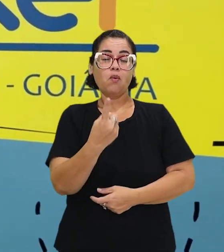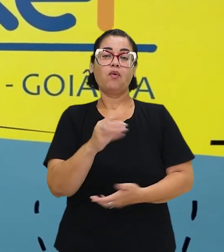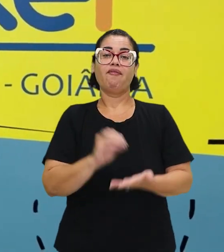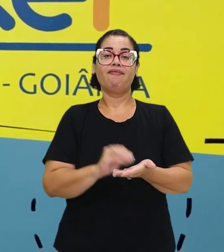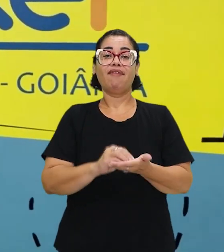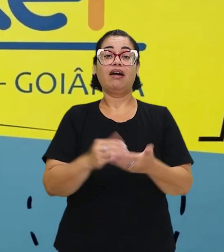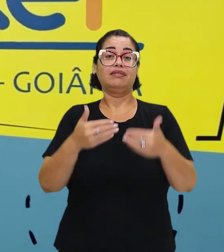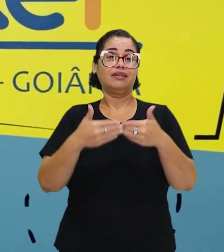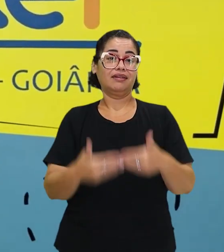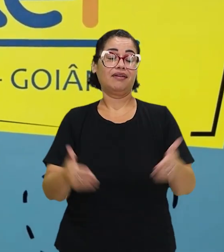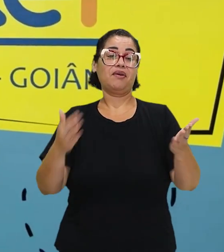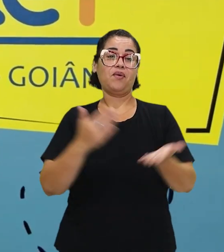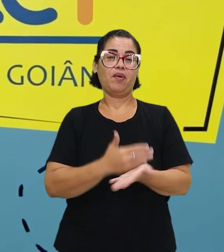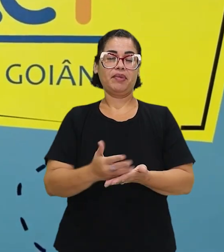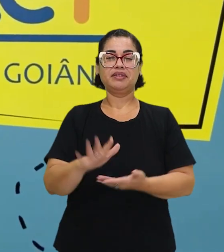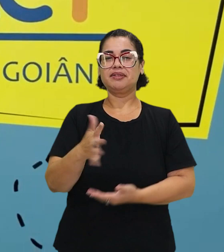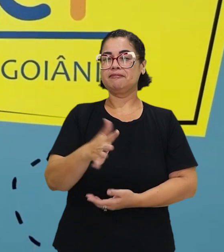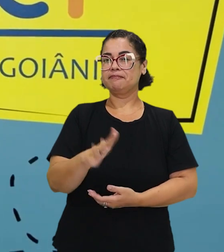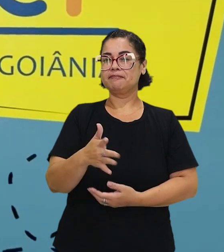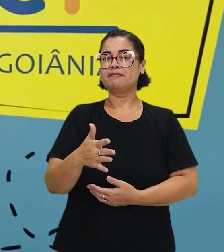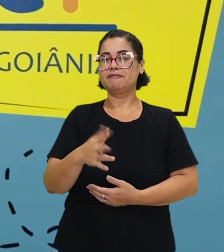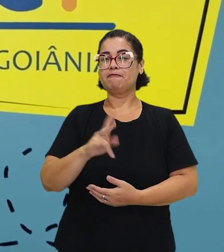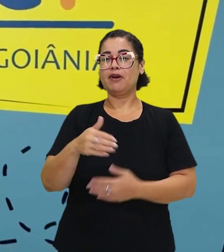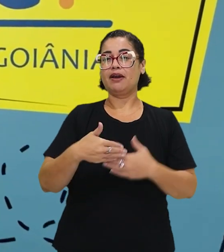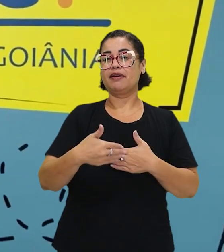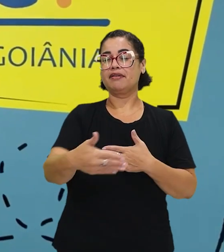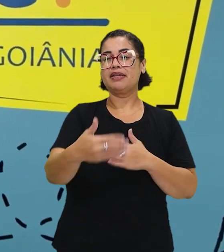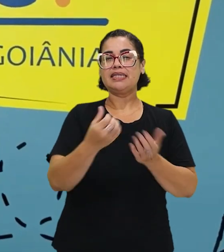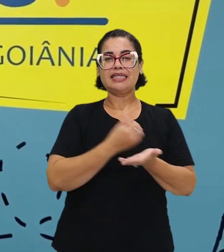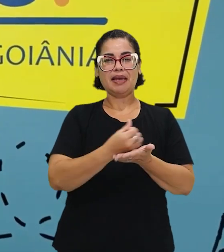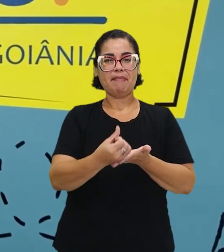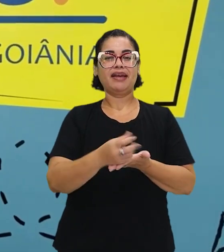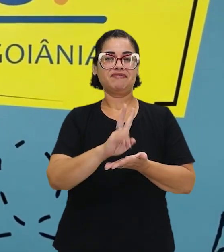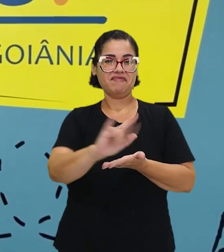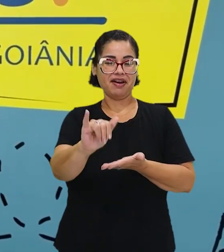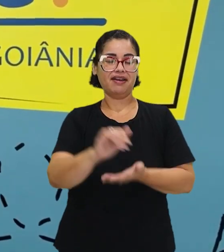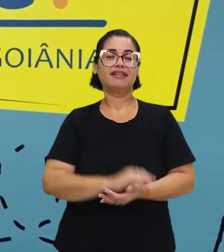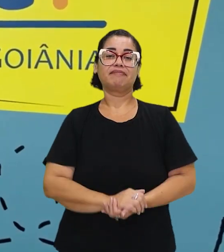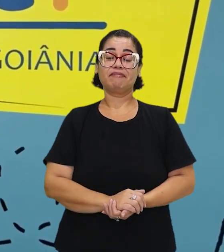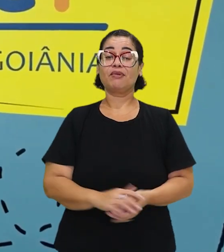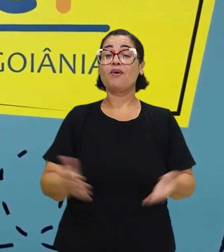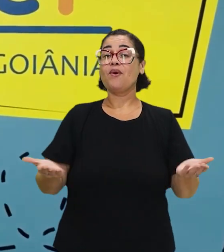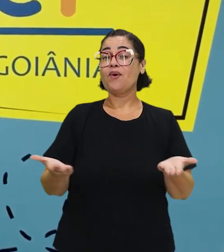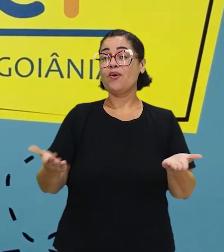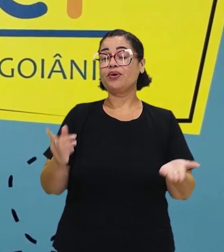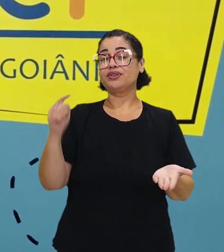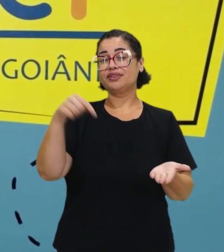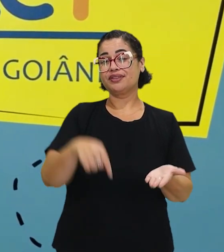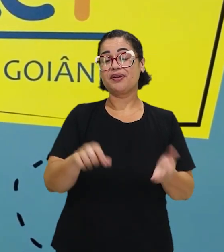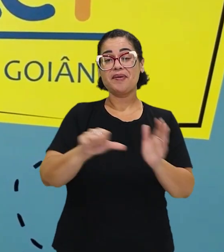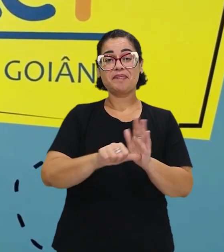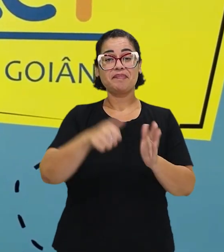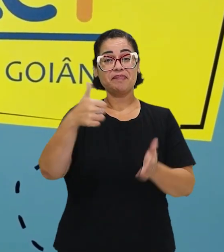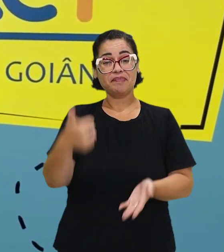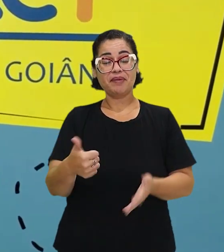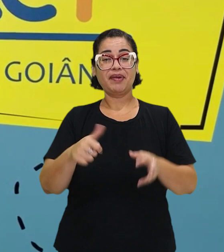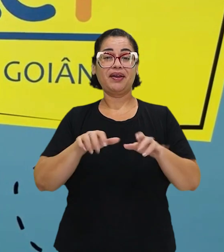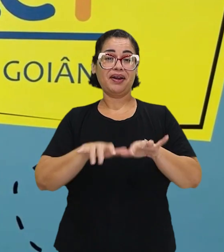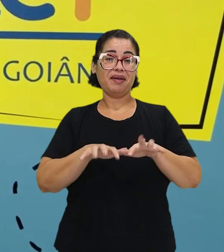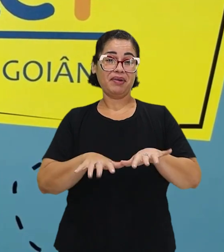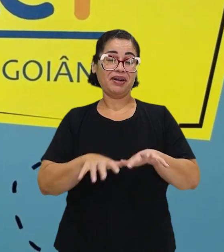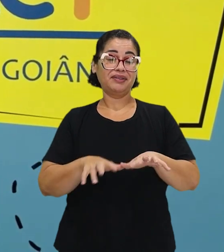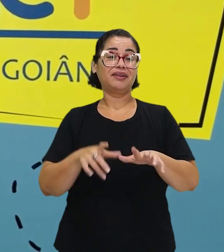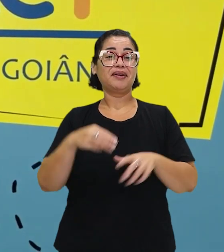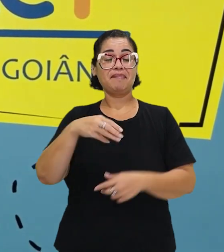inaugurar, provavelmente esse primeiro semestre ainda. E hoje estamos aqui no nosso primeiro Laboratório Maker